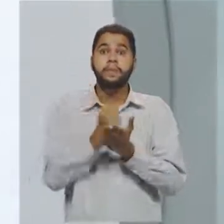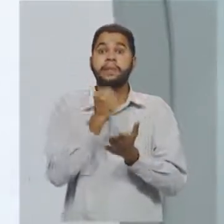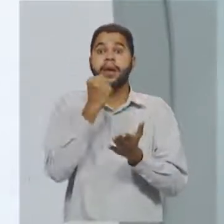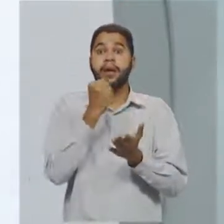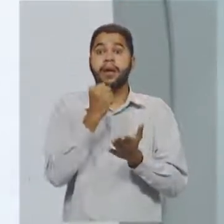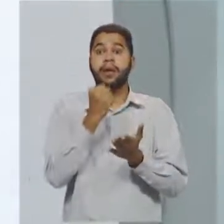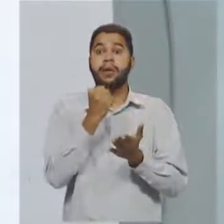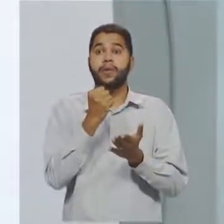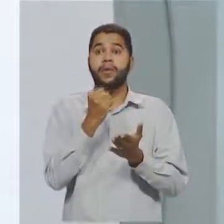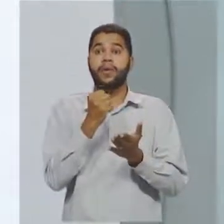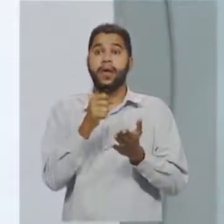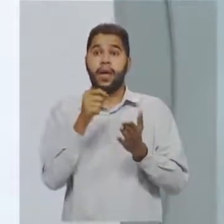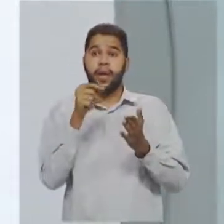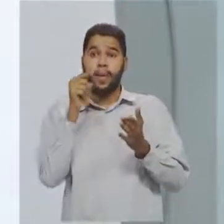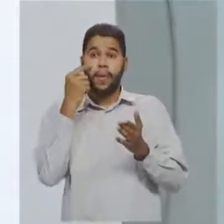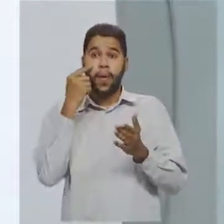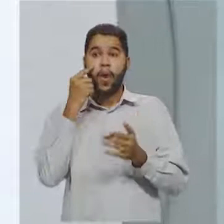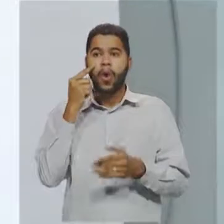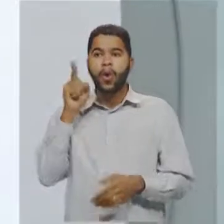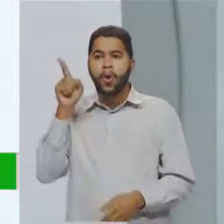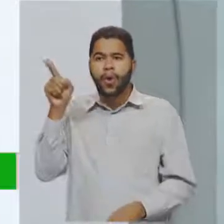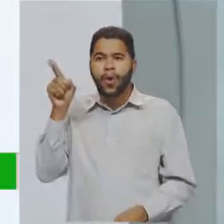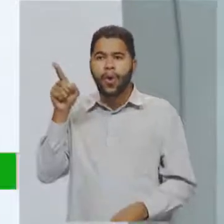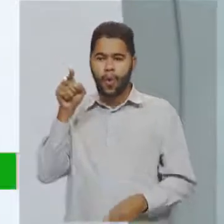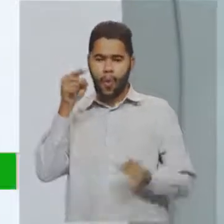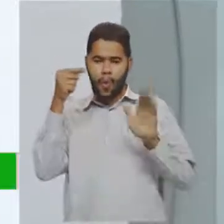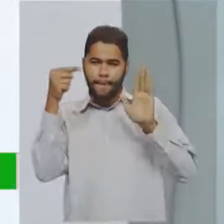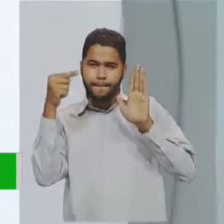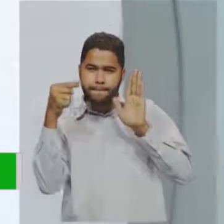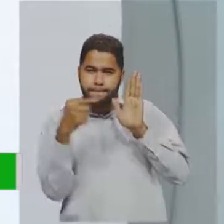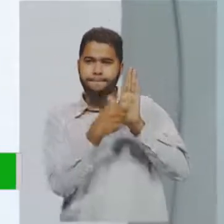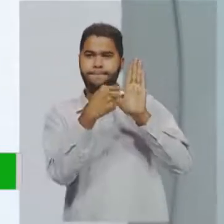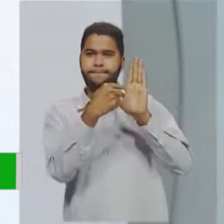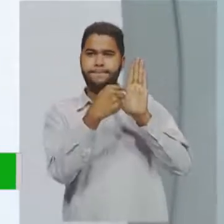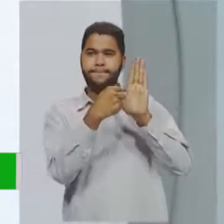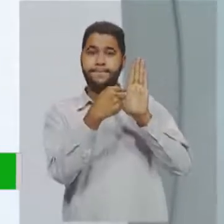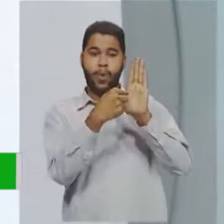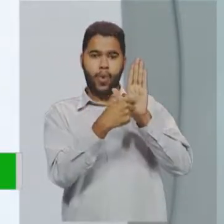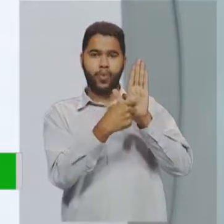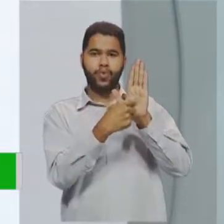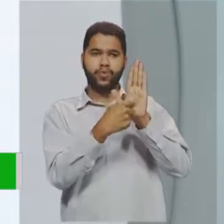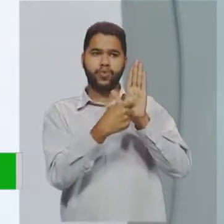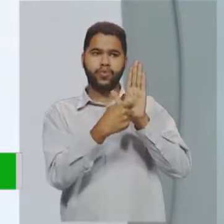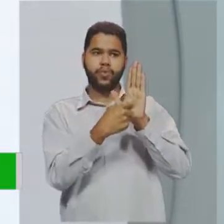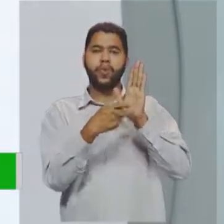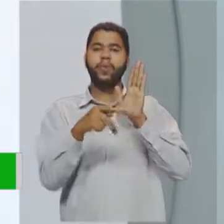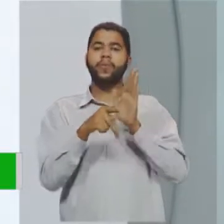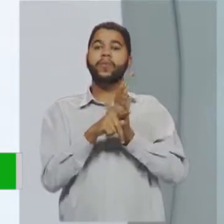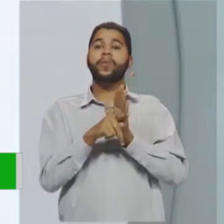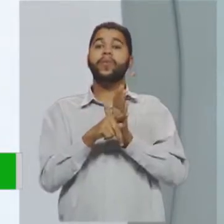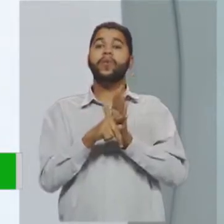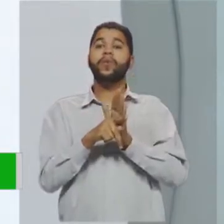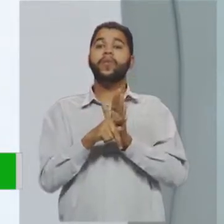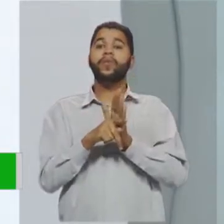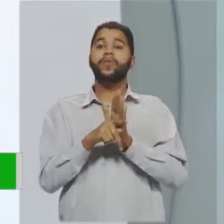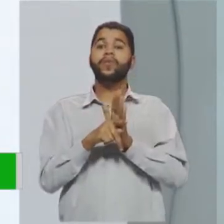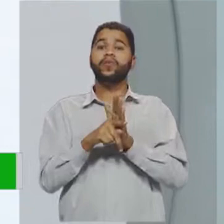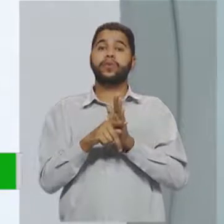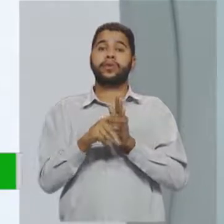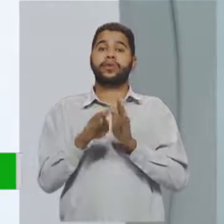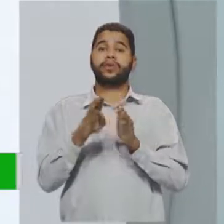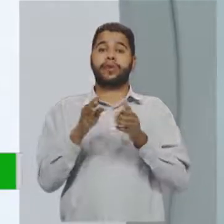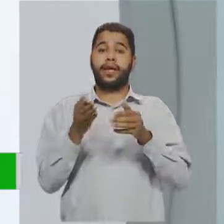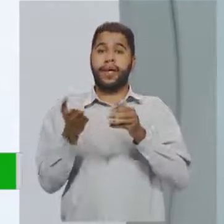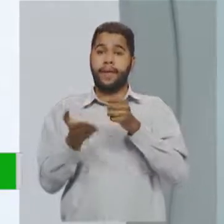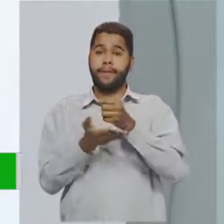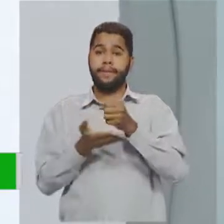é esse ponto que eu vou, né, colocar no centro da base do transferidor. Eu